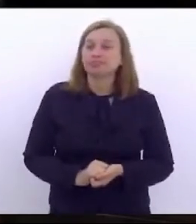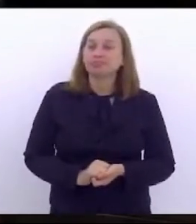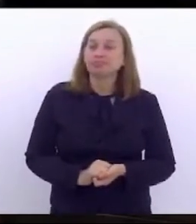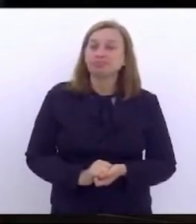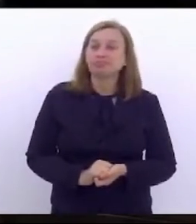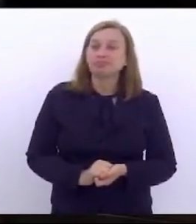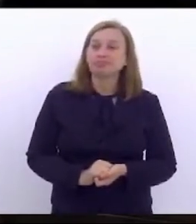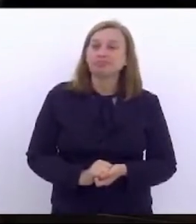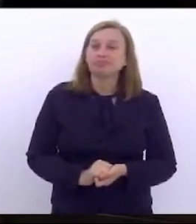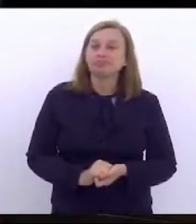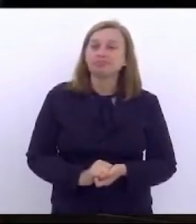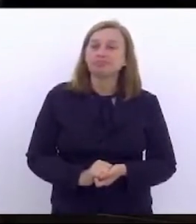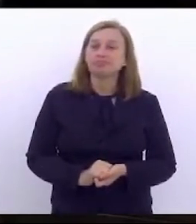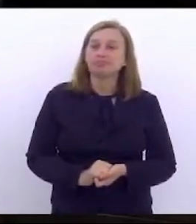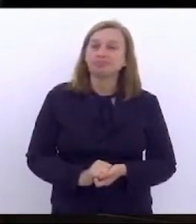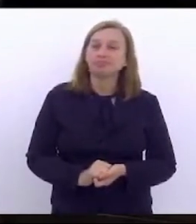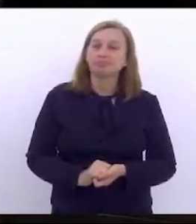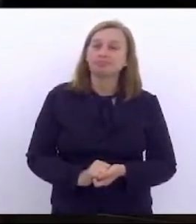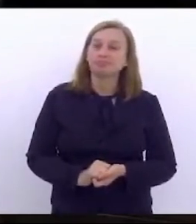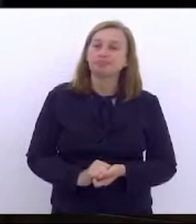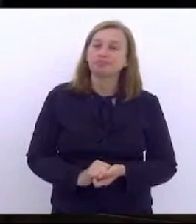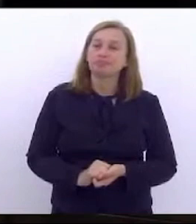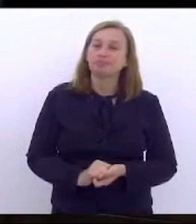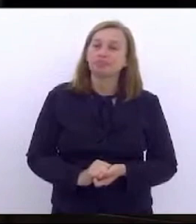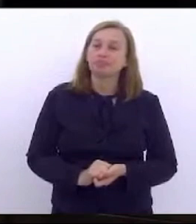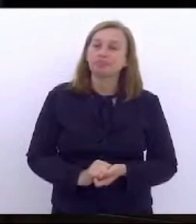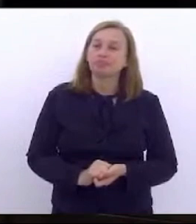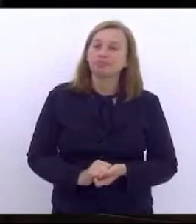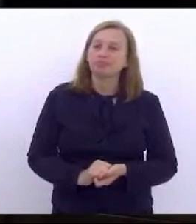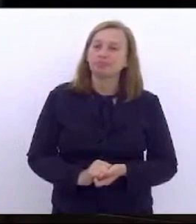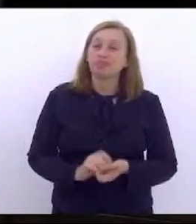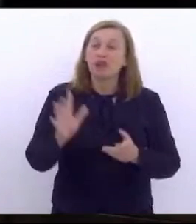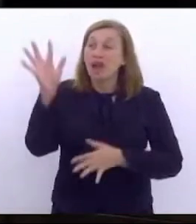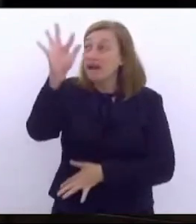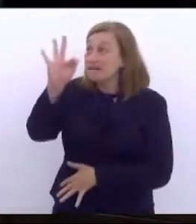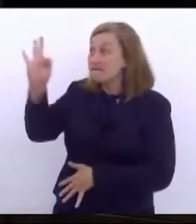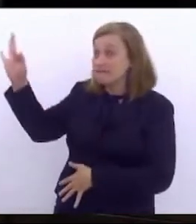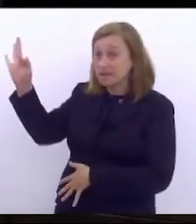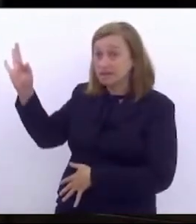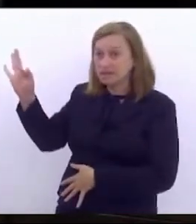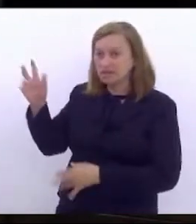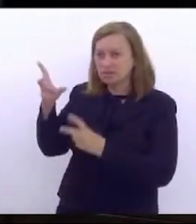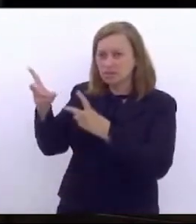aí, para fazer um complemento, né? A França, quando você